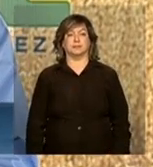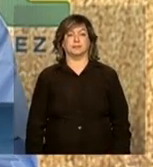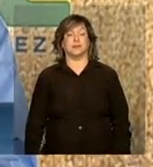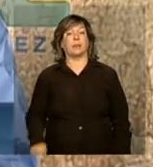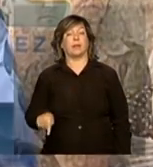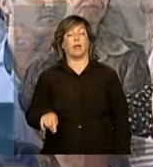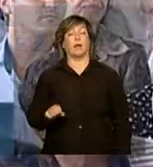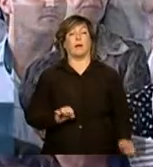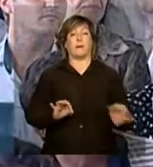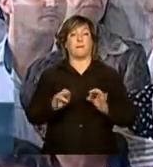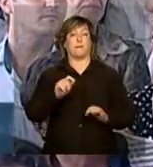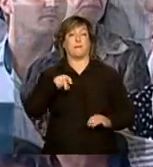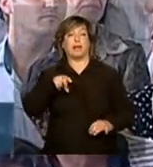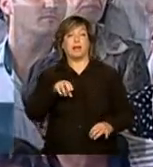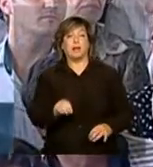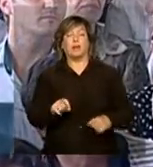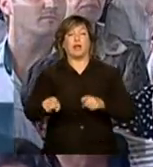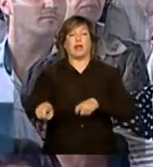O Plano Agrícola e Pecuário